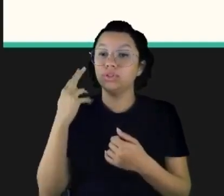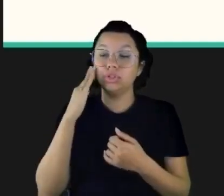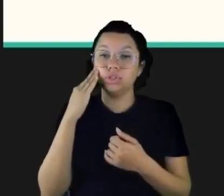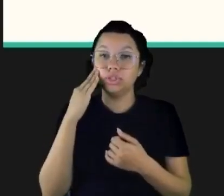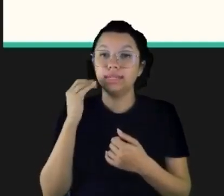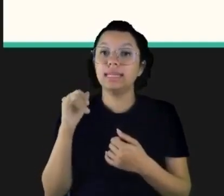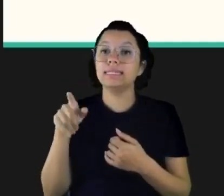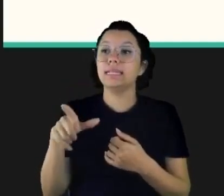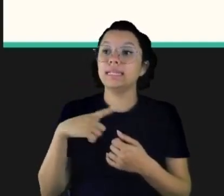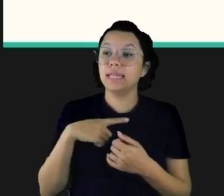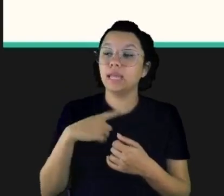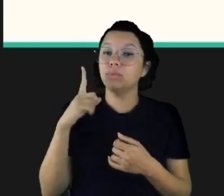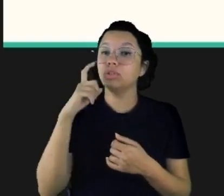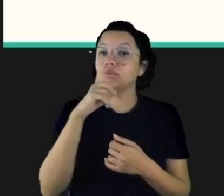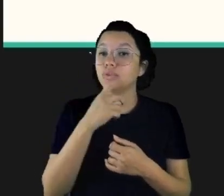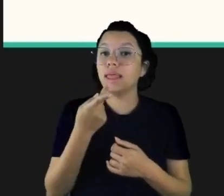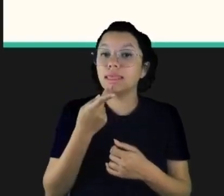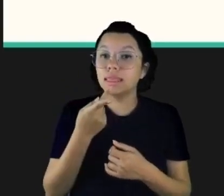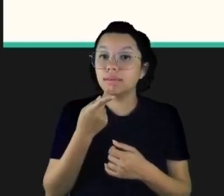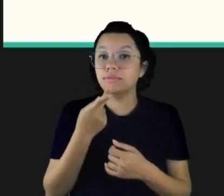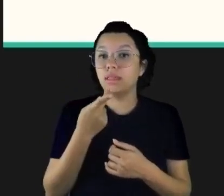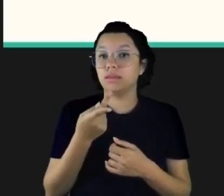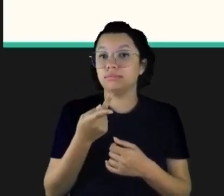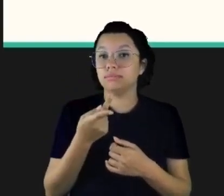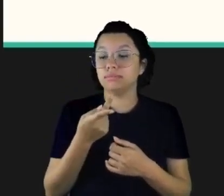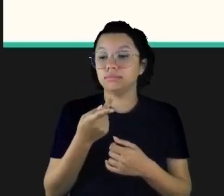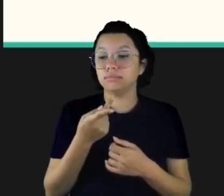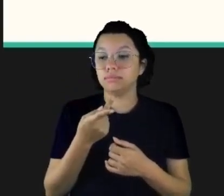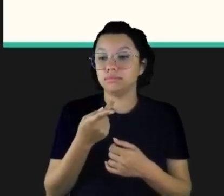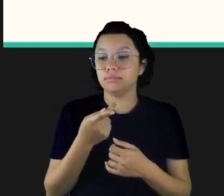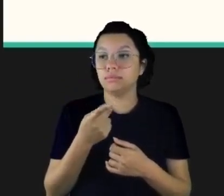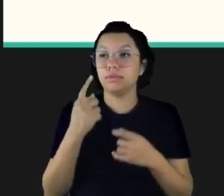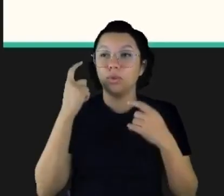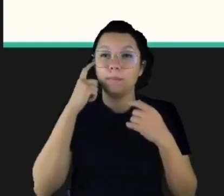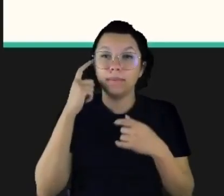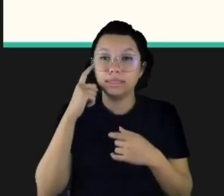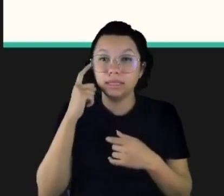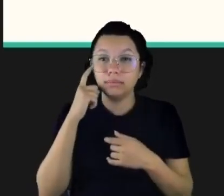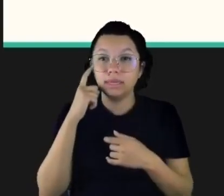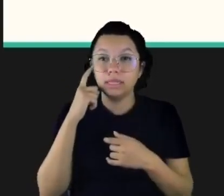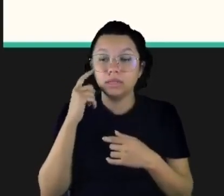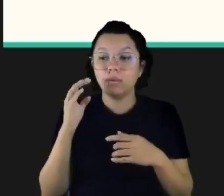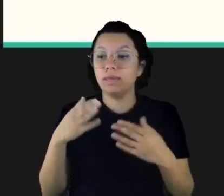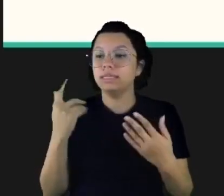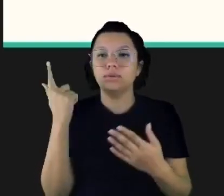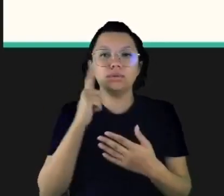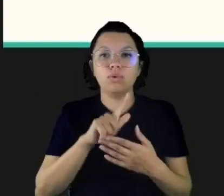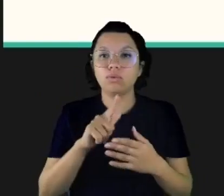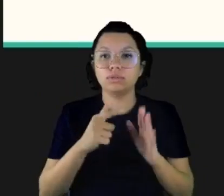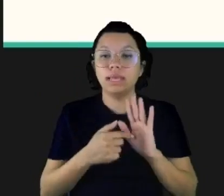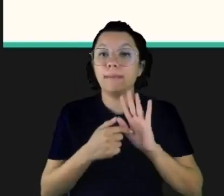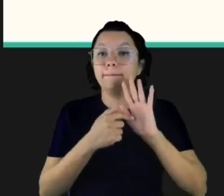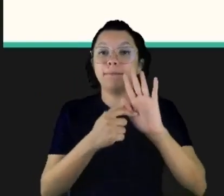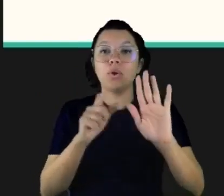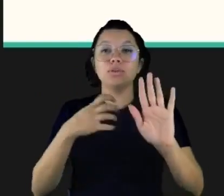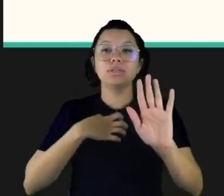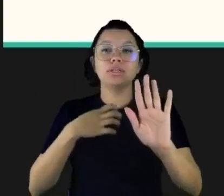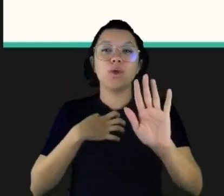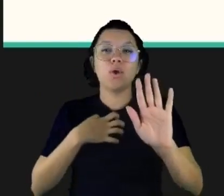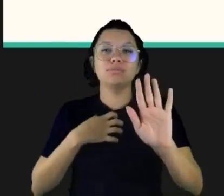uma dificuldade na fala, e no raciocínio, eles não conseguem expressar o que eles estão